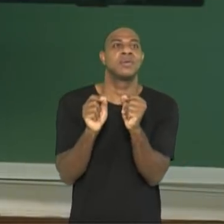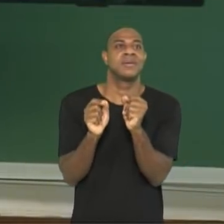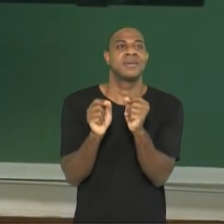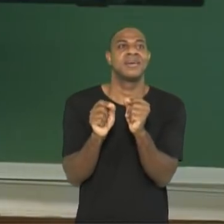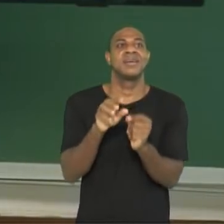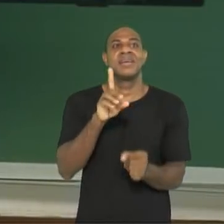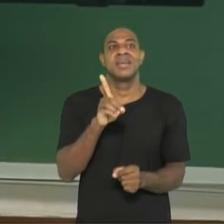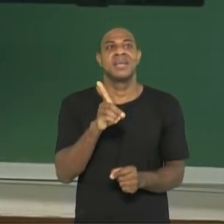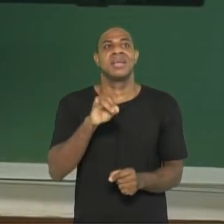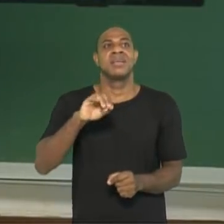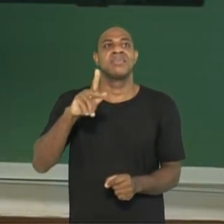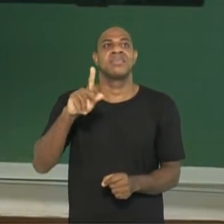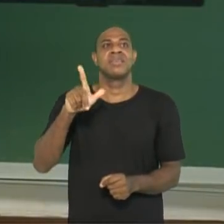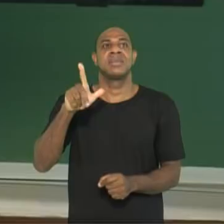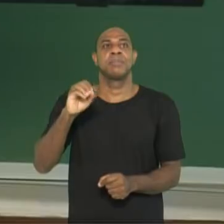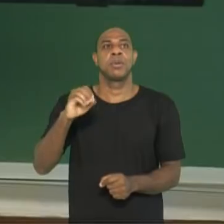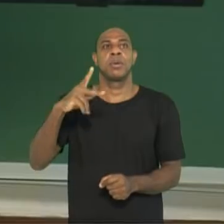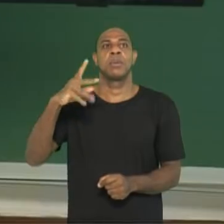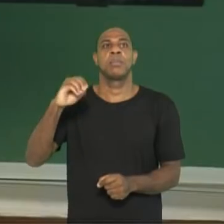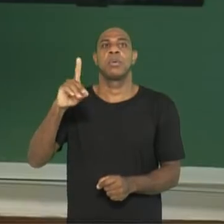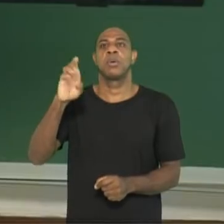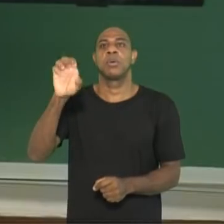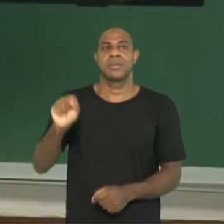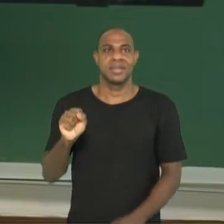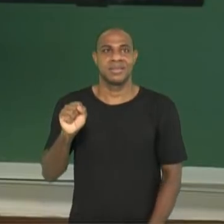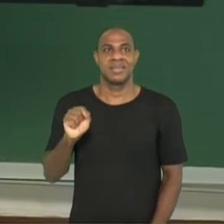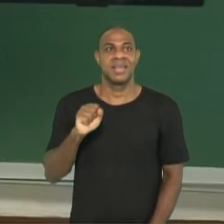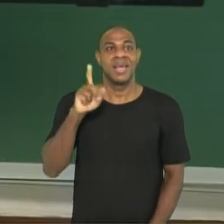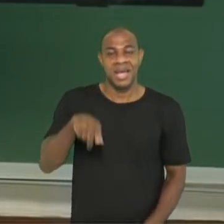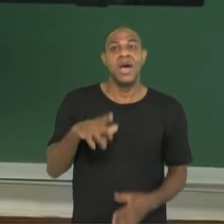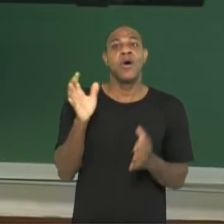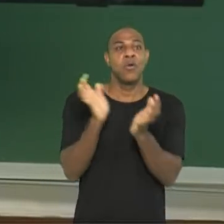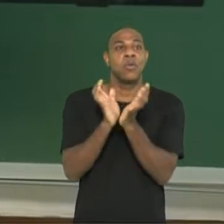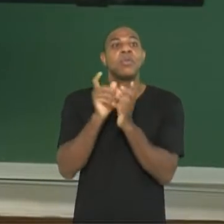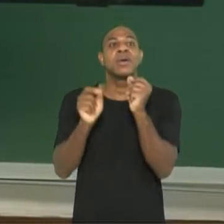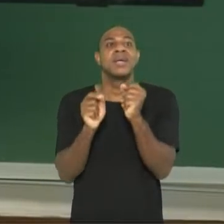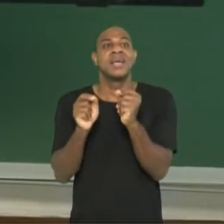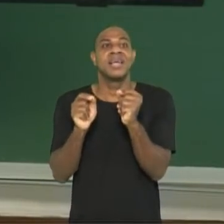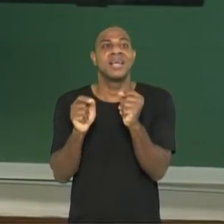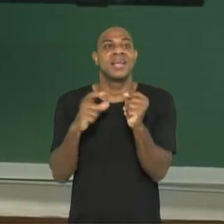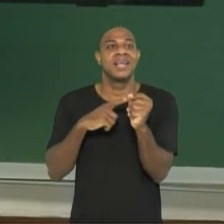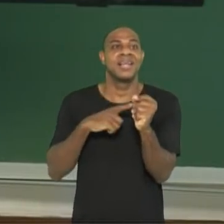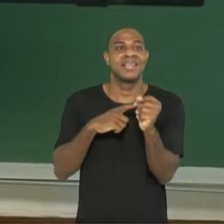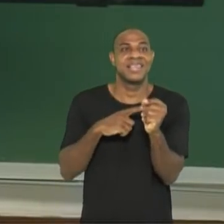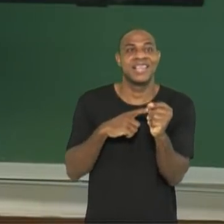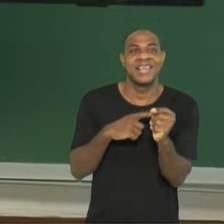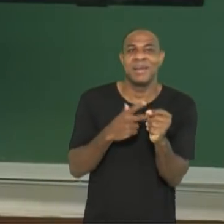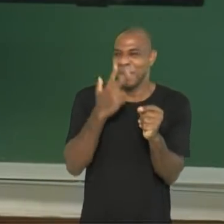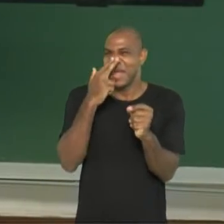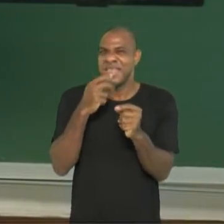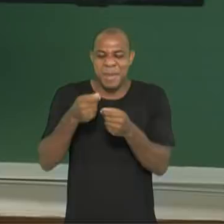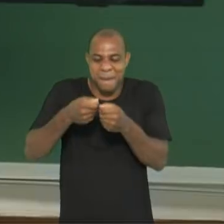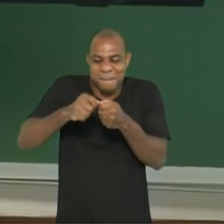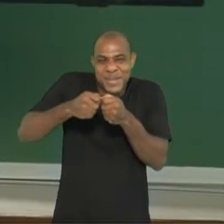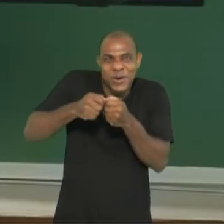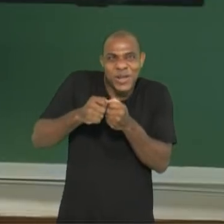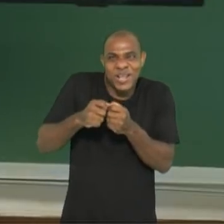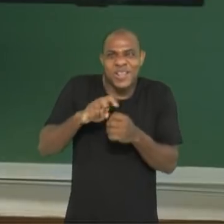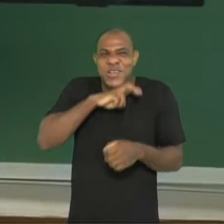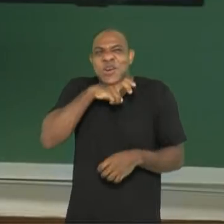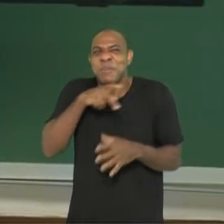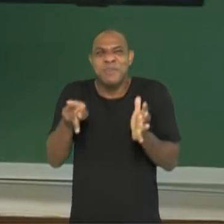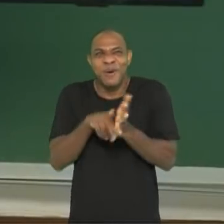dos diplópodes, que é o grupo onde a gente encontra o piolho de cobra, o gongolô e